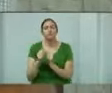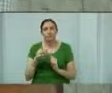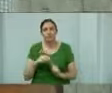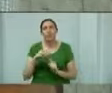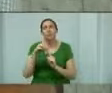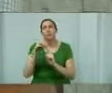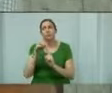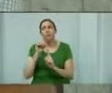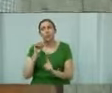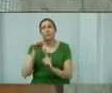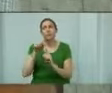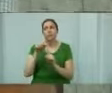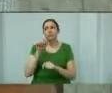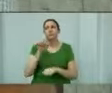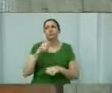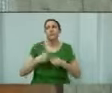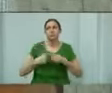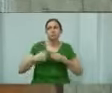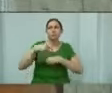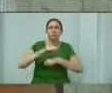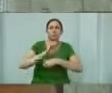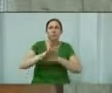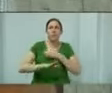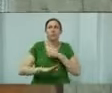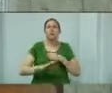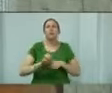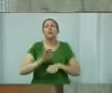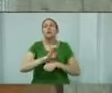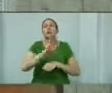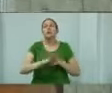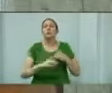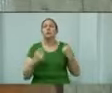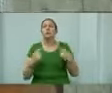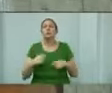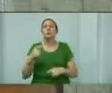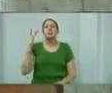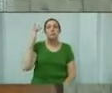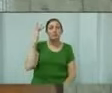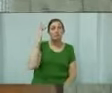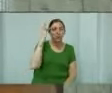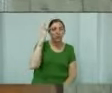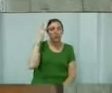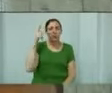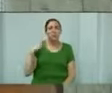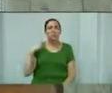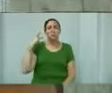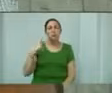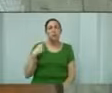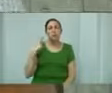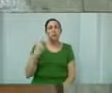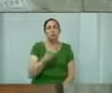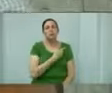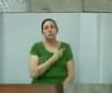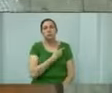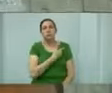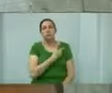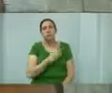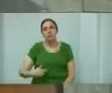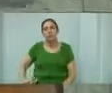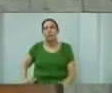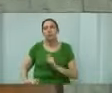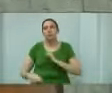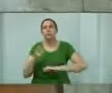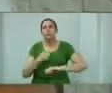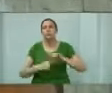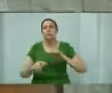fundamento da cidade de Erechim. Erechim tem a maturidade política e de gestão de dizer assim, não, vem para cá, vamos sentar, vamos ver o que dá para